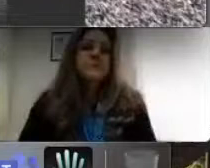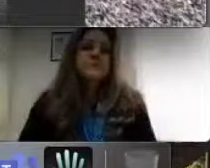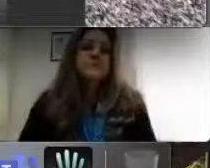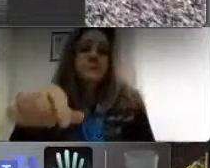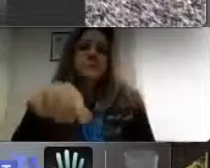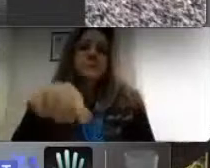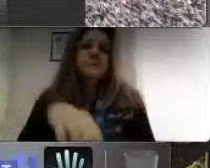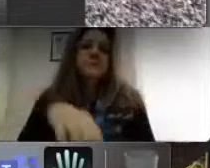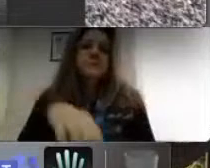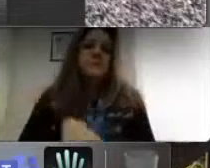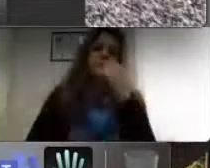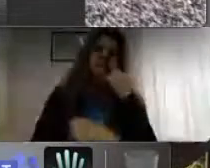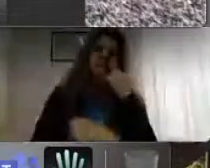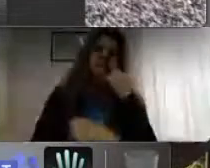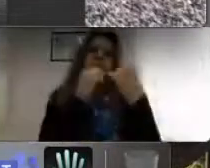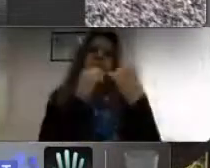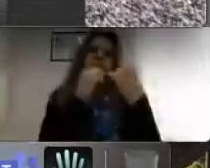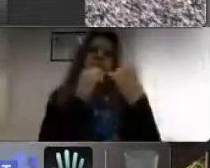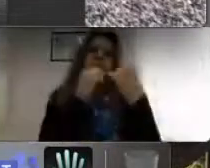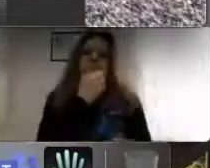pensamento ocidental, humanismo.